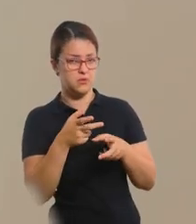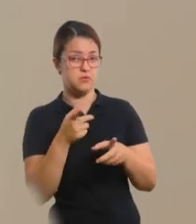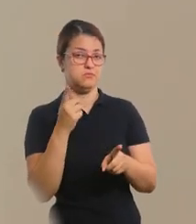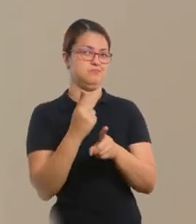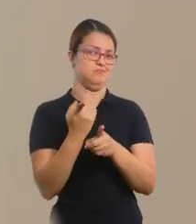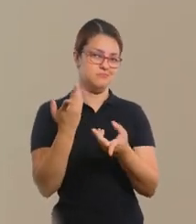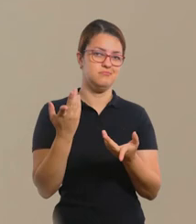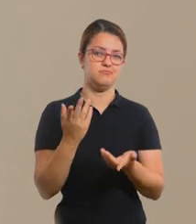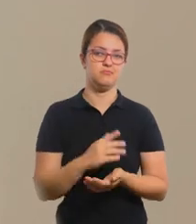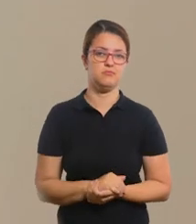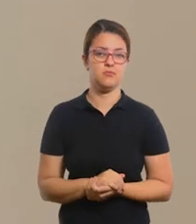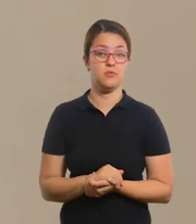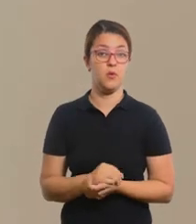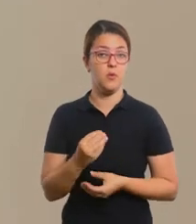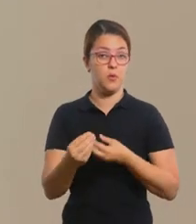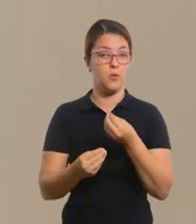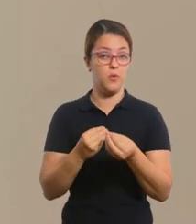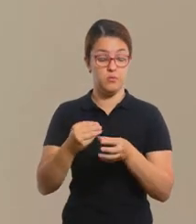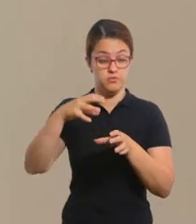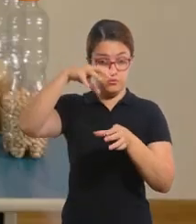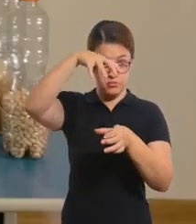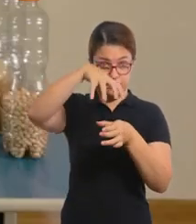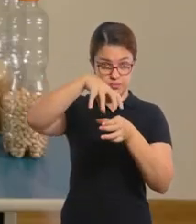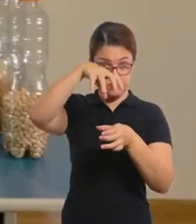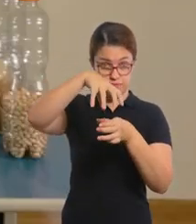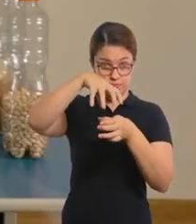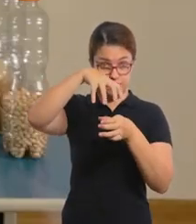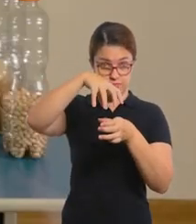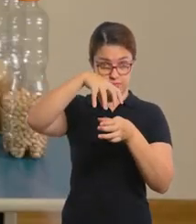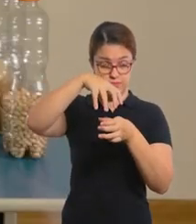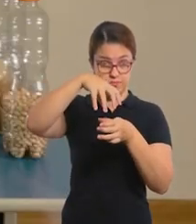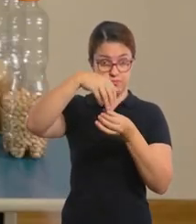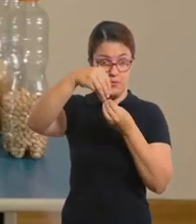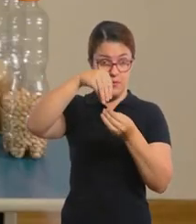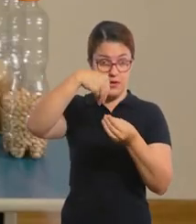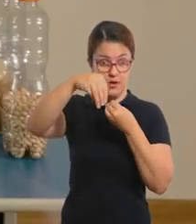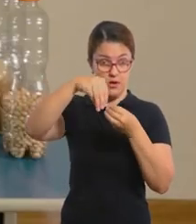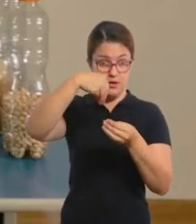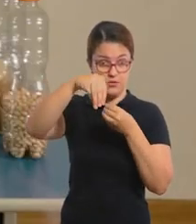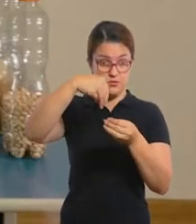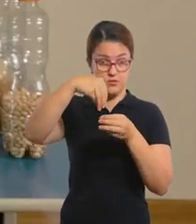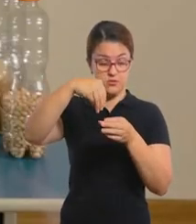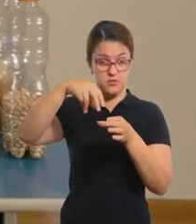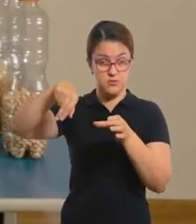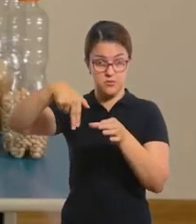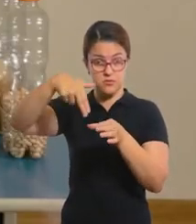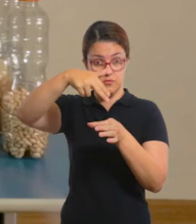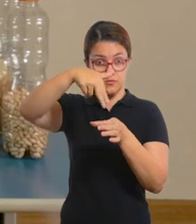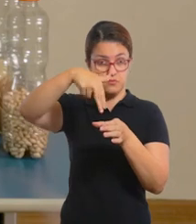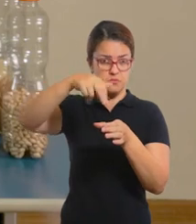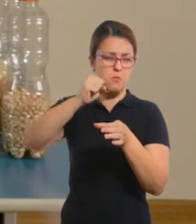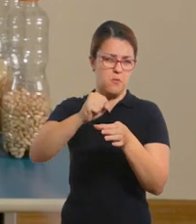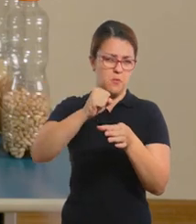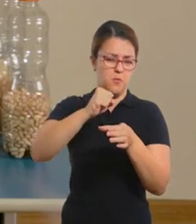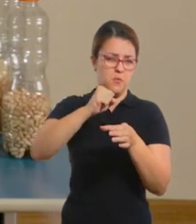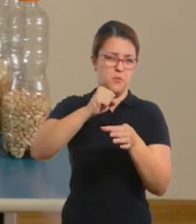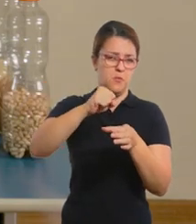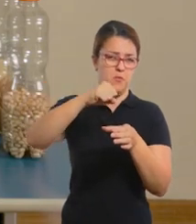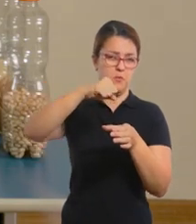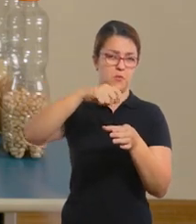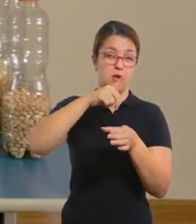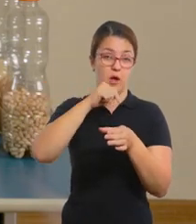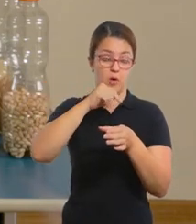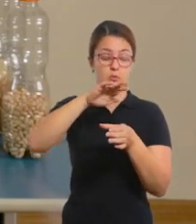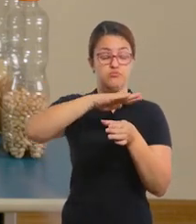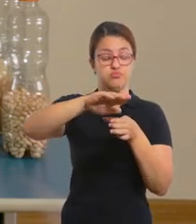ele descobrir. E aí, como essa tampinha é de plástico e aqui eu usei um guache, também é lavável. Você pode lavar e aí você usa